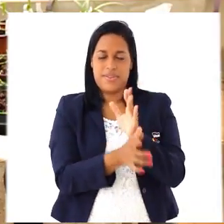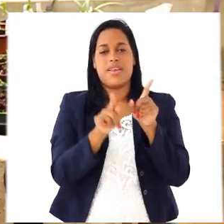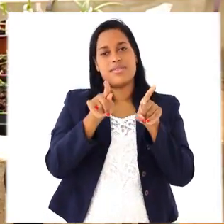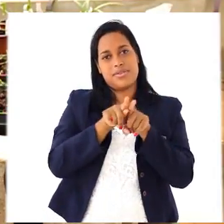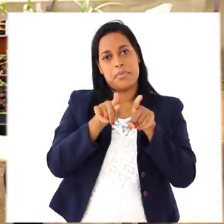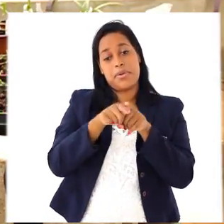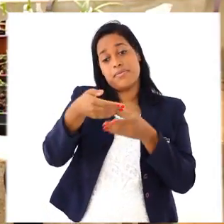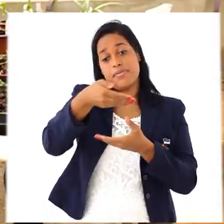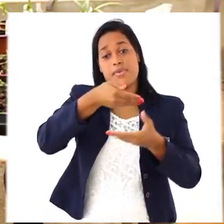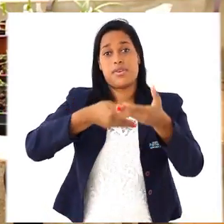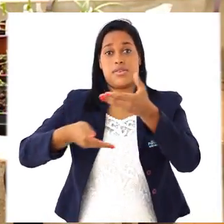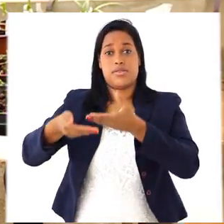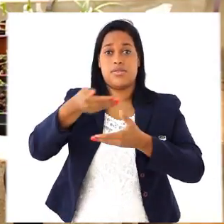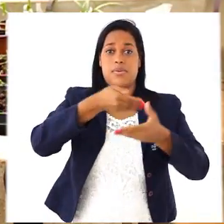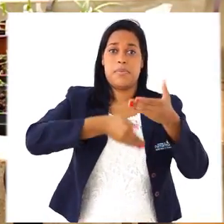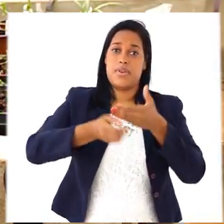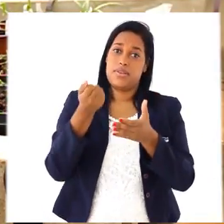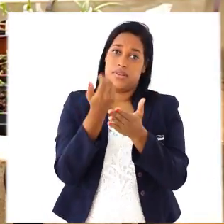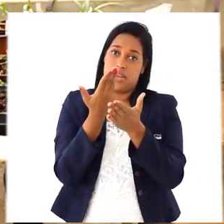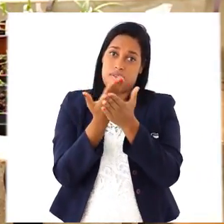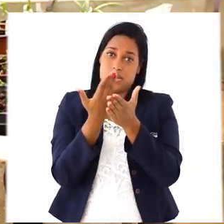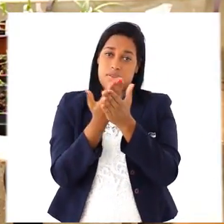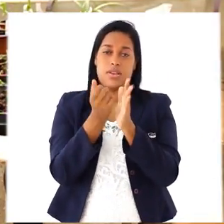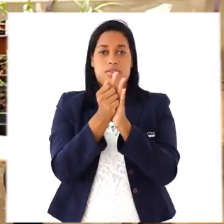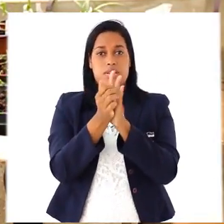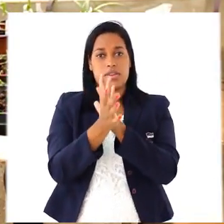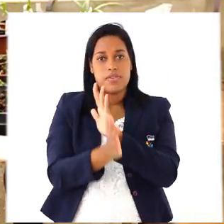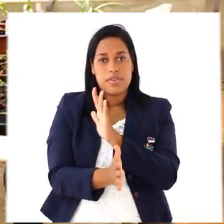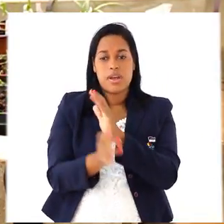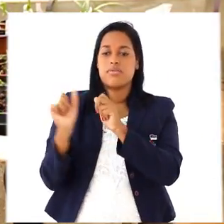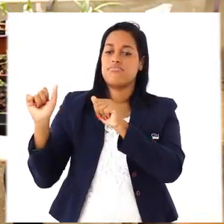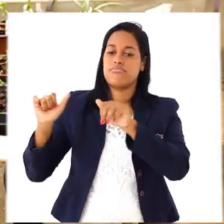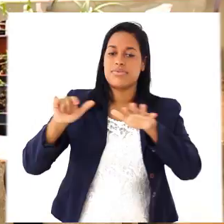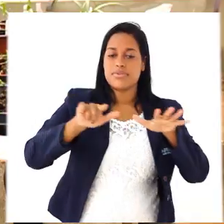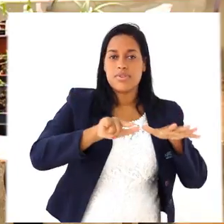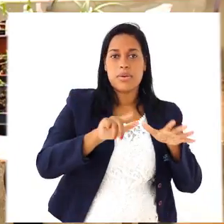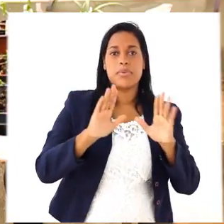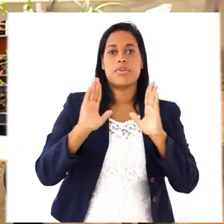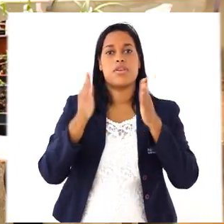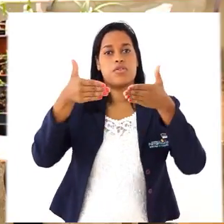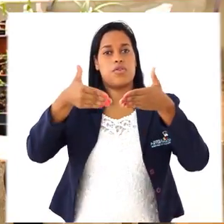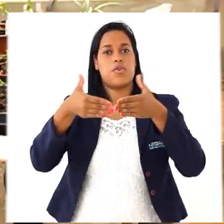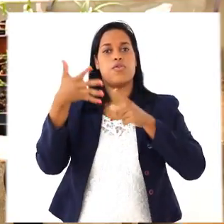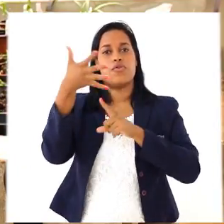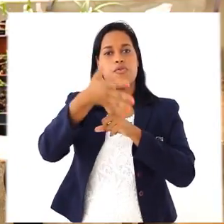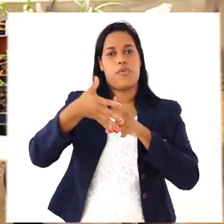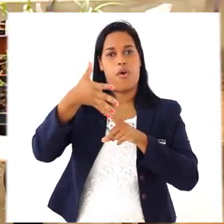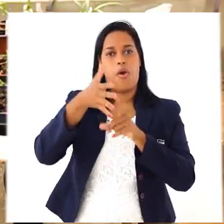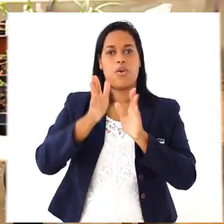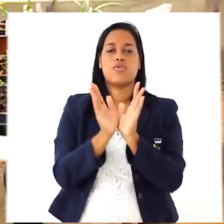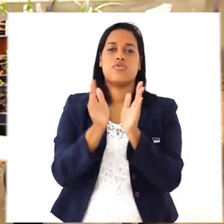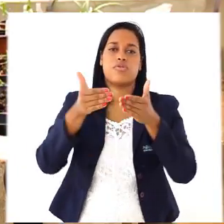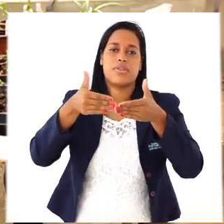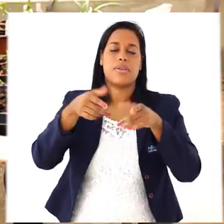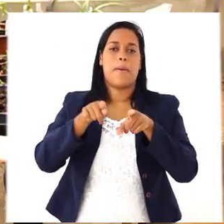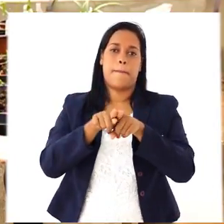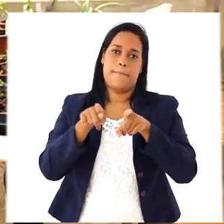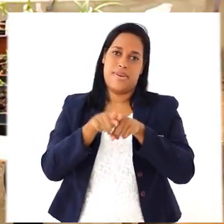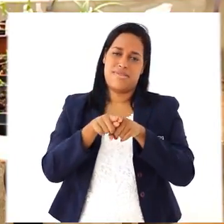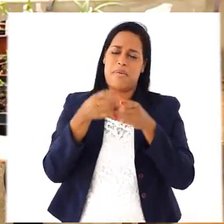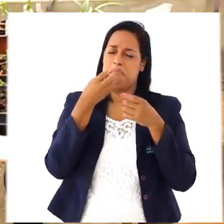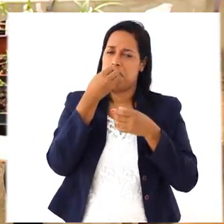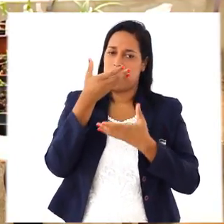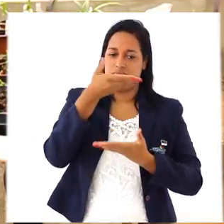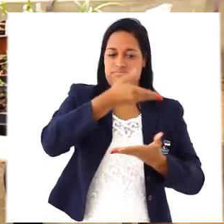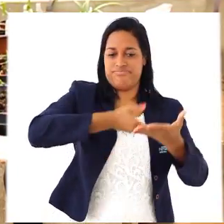de participar das aulas atividades, das atividades semanais e dos fóruns, porque vai ser interessante para vocês esse